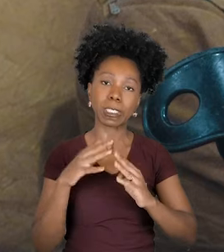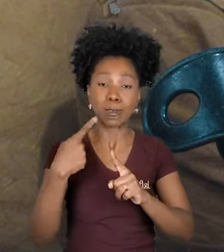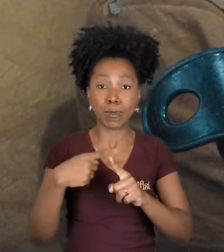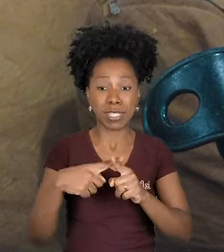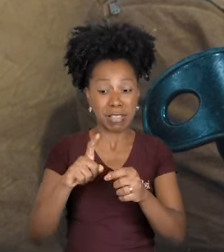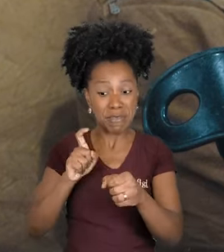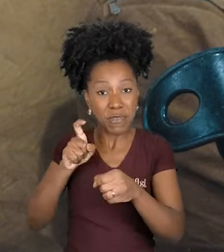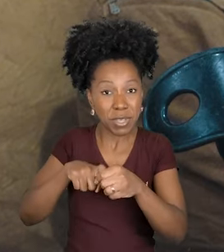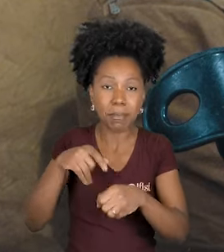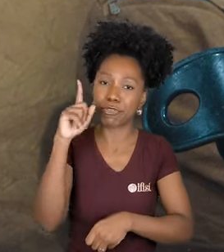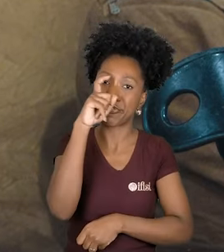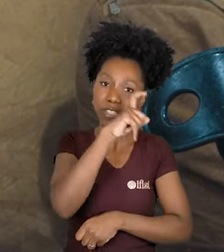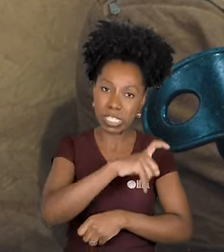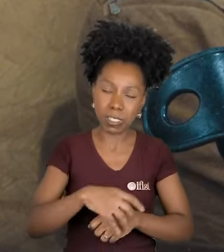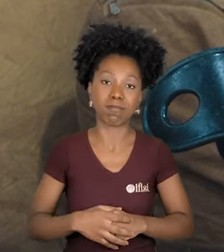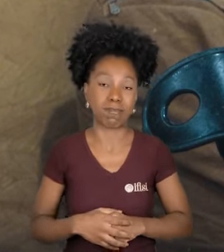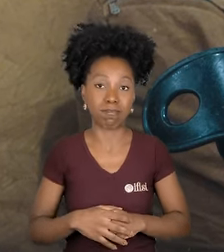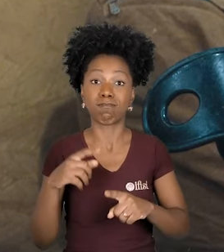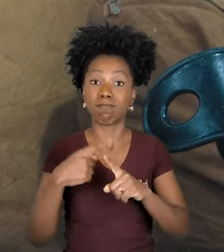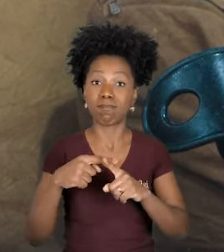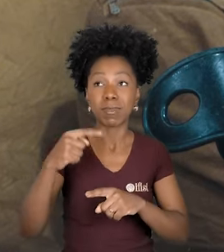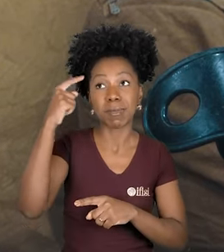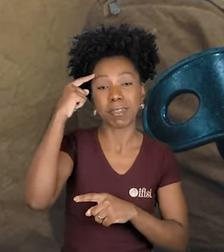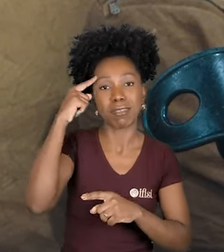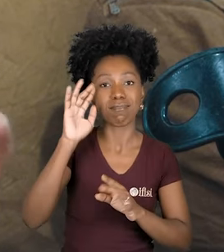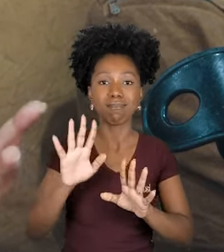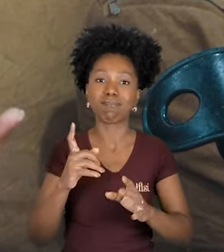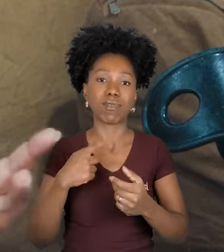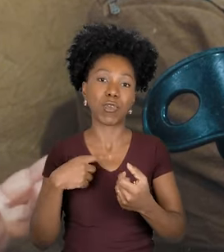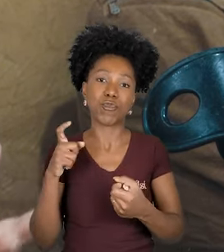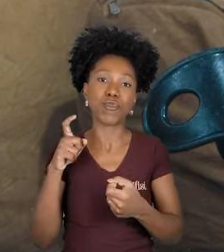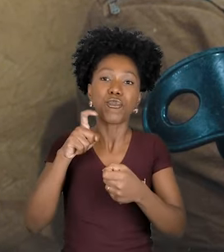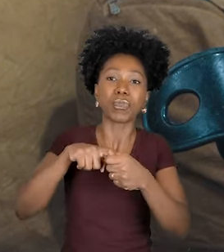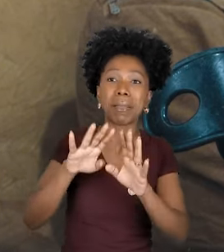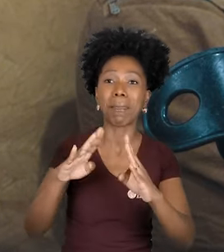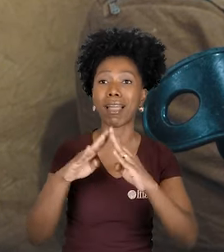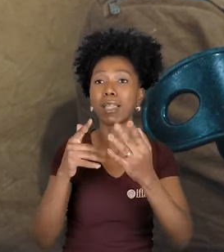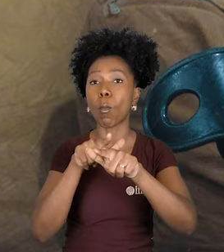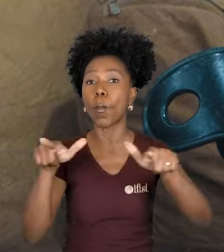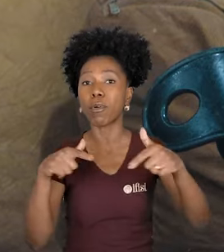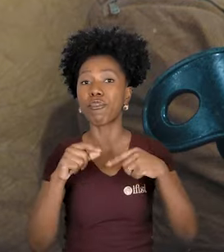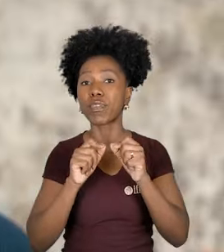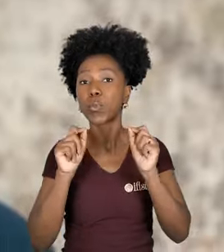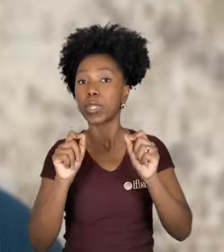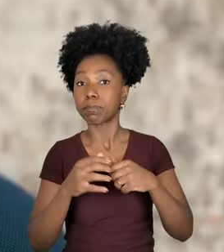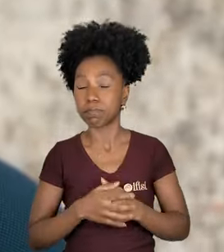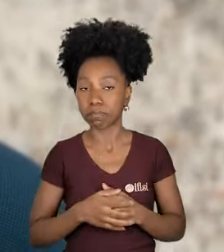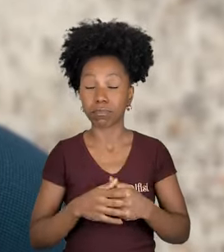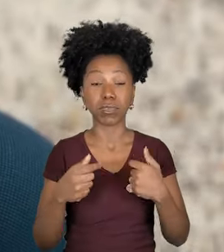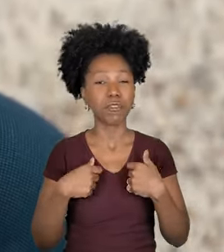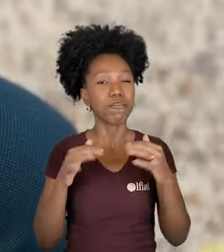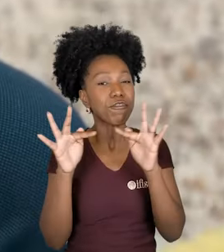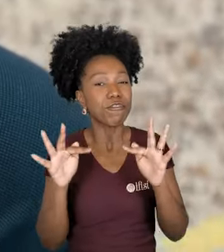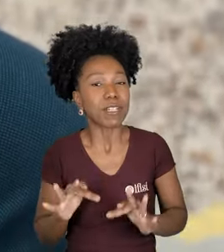casas, porque é o retorno que é o difícil. Porque daí a gente já pensa, ah, não vou retornar, só tá a casa vazia, o que eu vou fazer? Eu fiquei